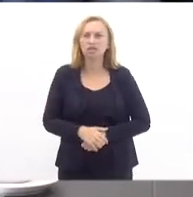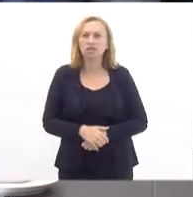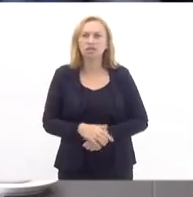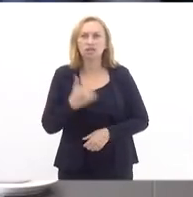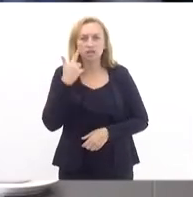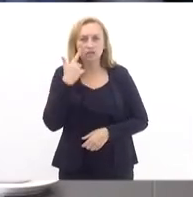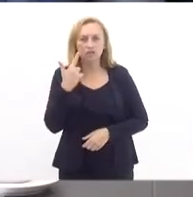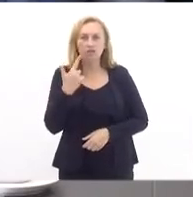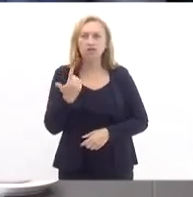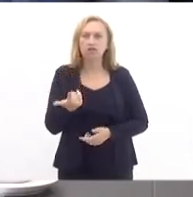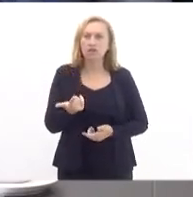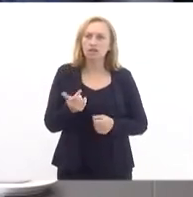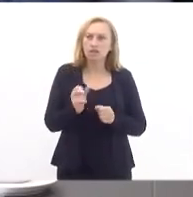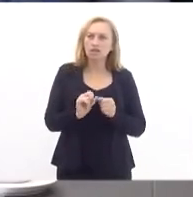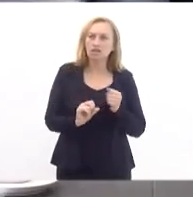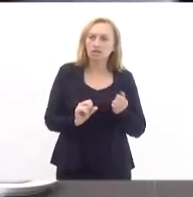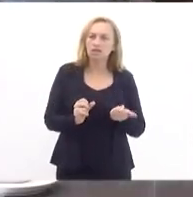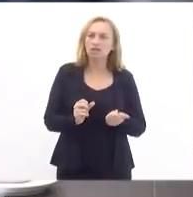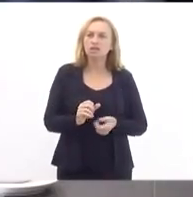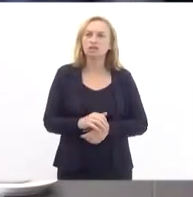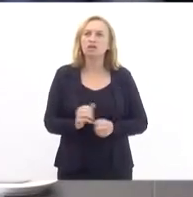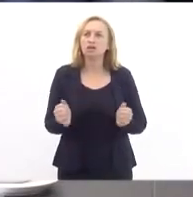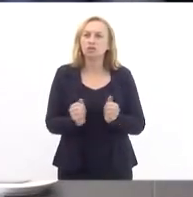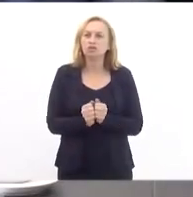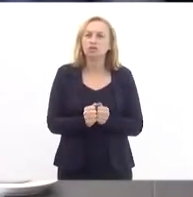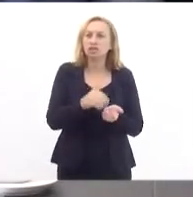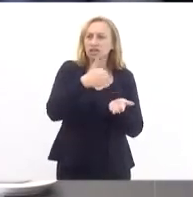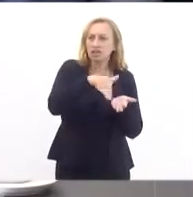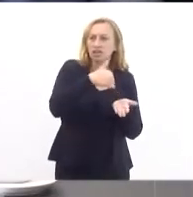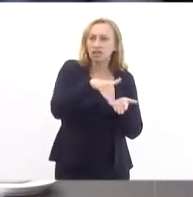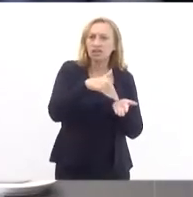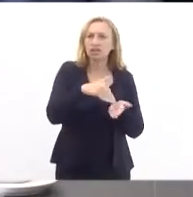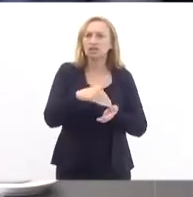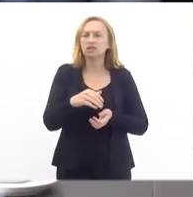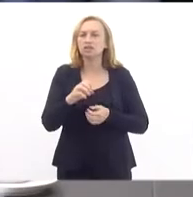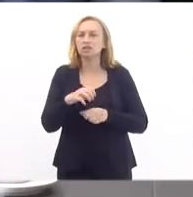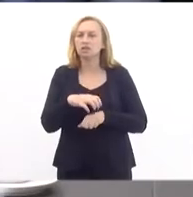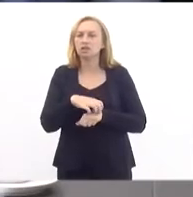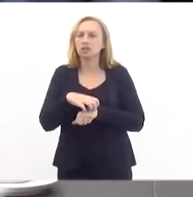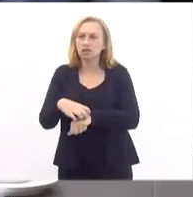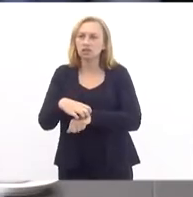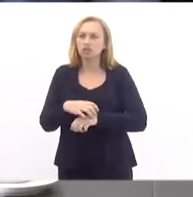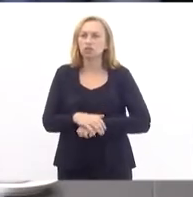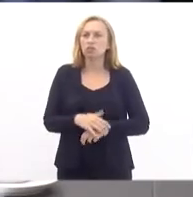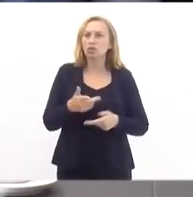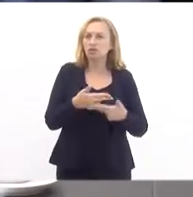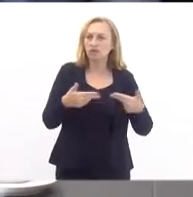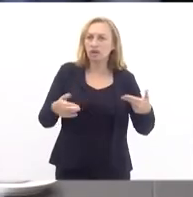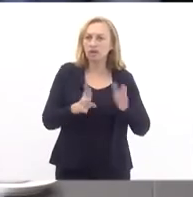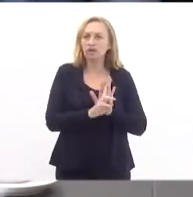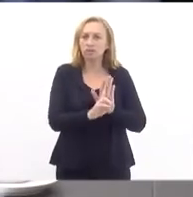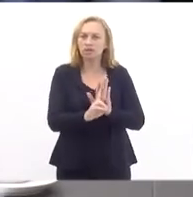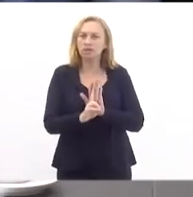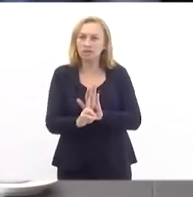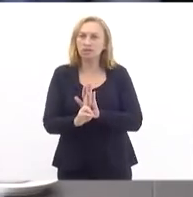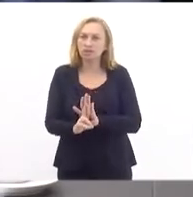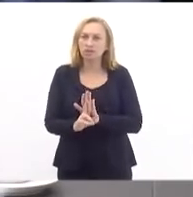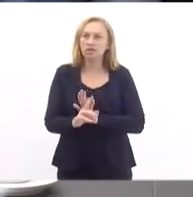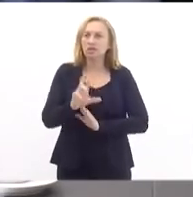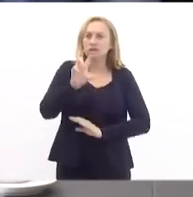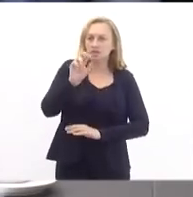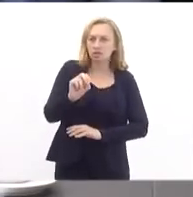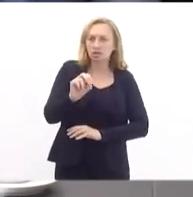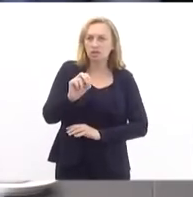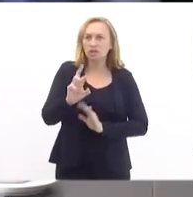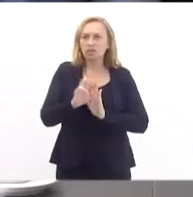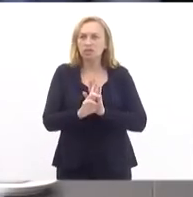essa demanda junto à Secretaria de Transporte, a gente, junto com vários representantes, acho que 50 representantes da sociedade